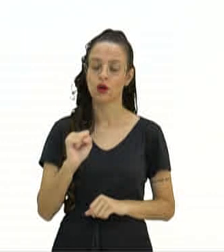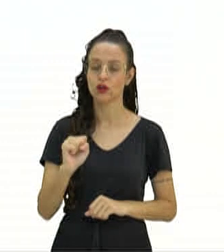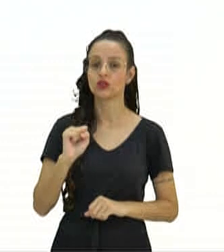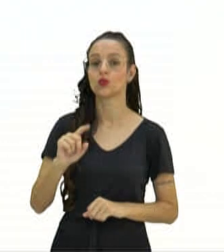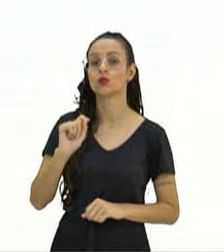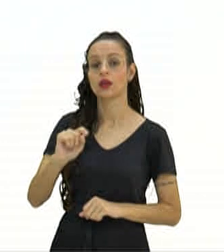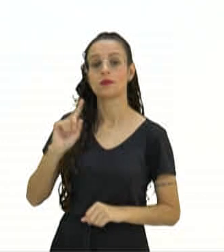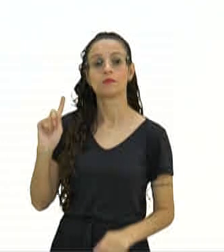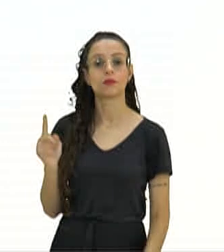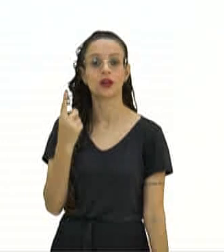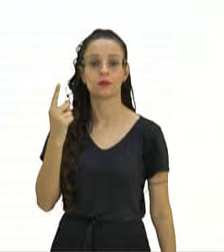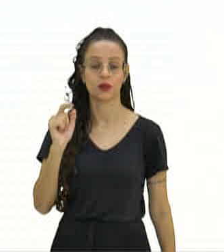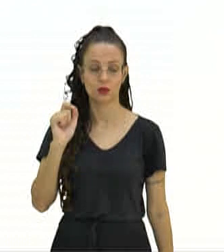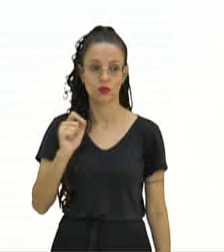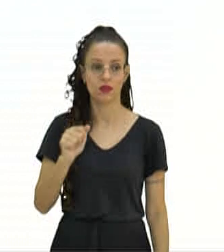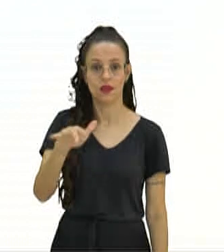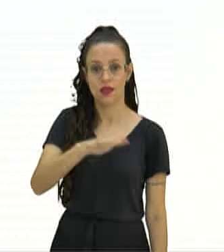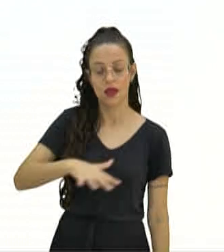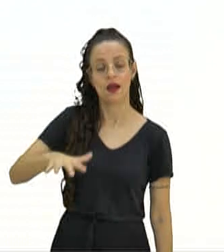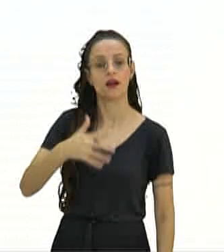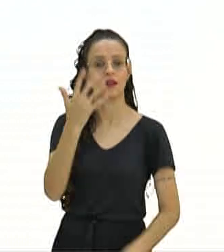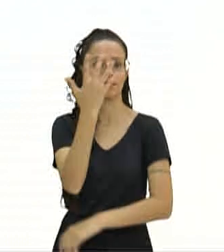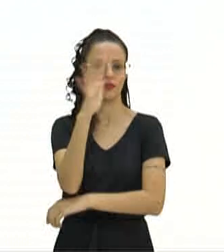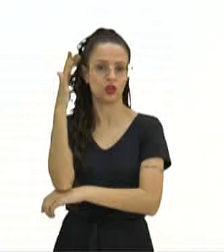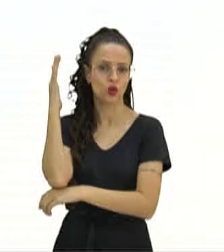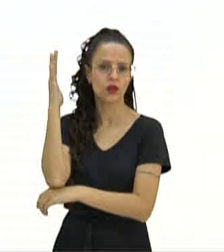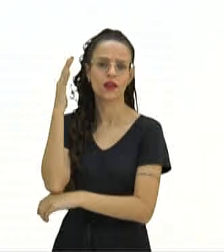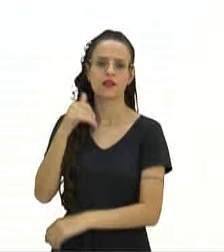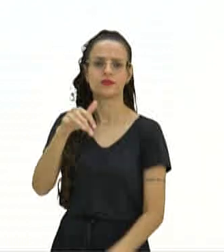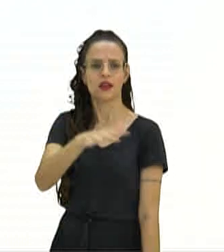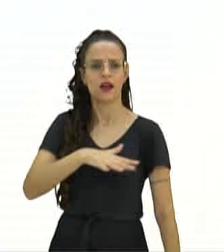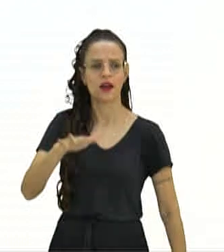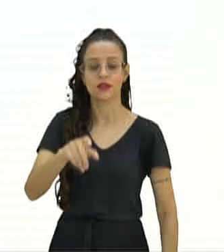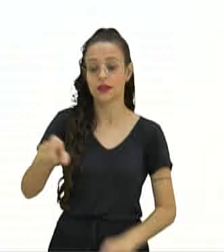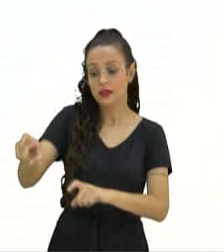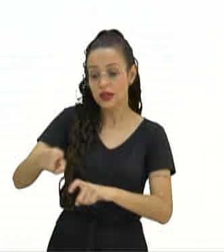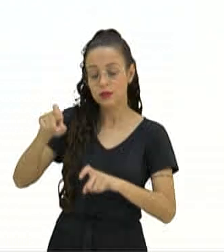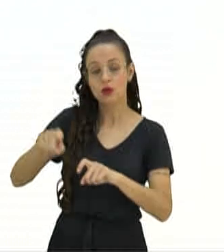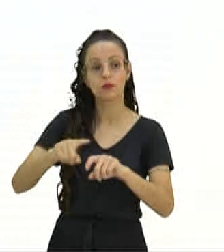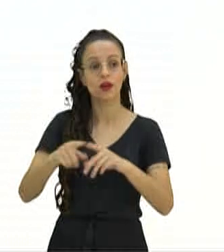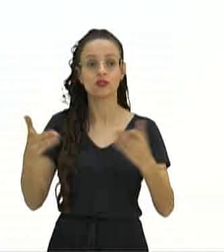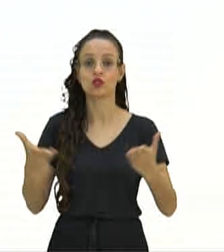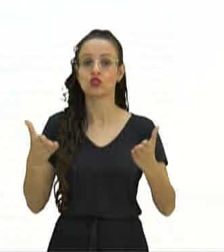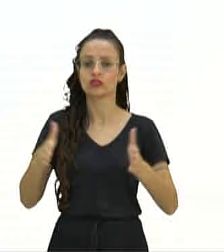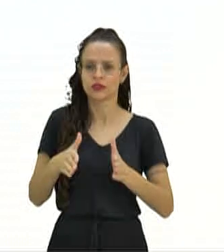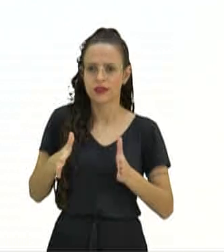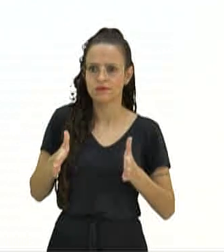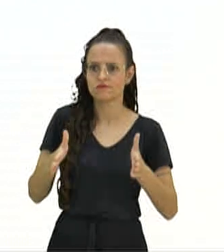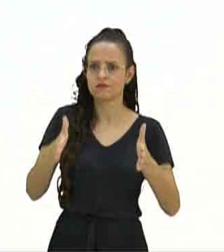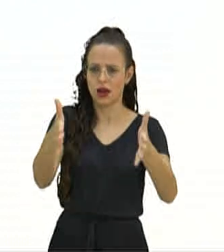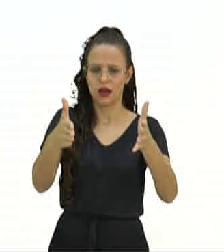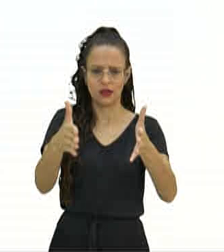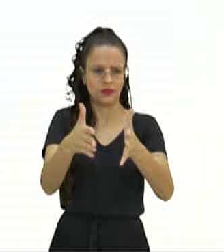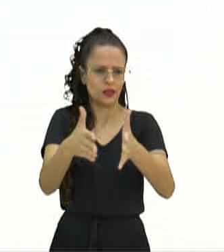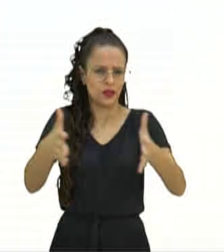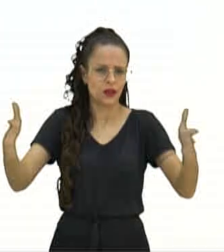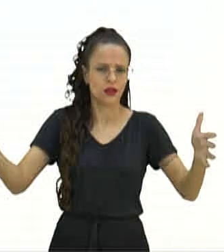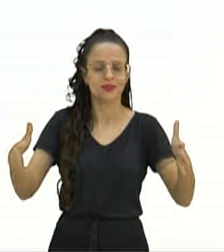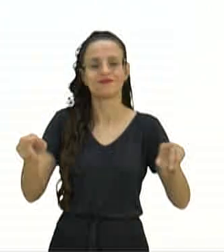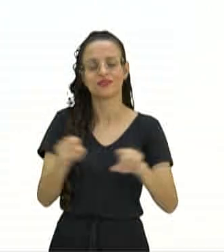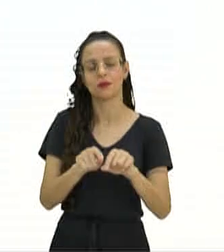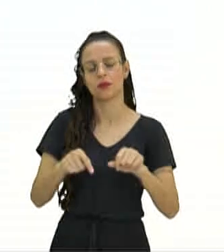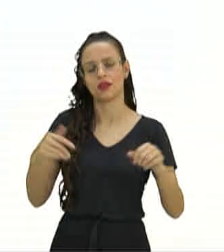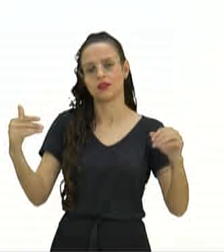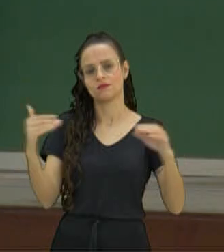nesse espaço aqui áreas de floresta ou áreas de campos, mas hoje eu tenho largas avenidas e o movimento da